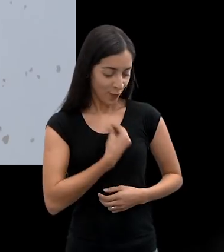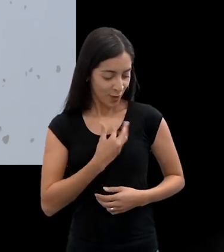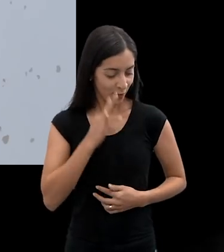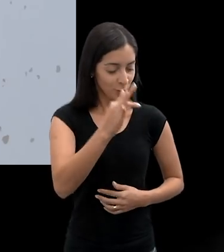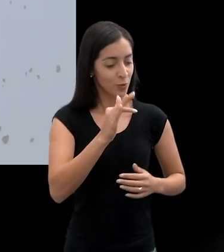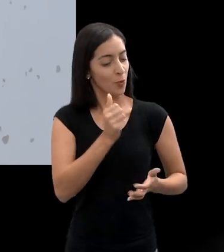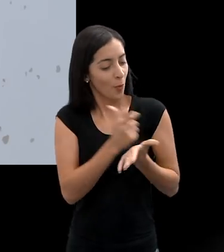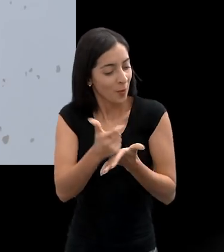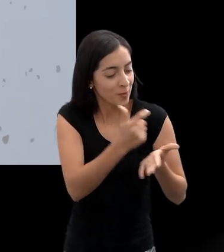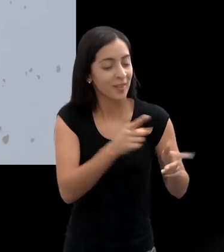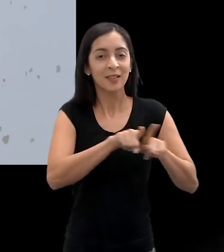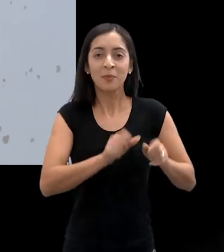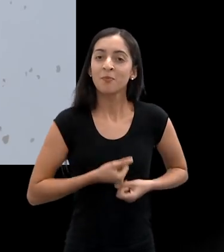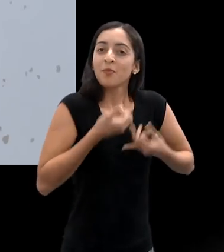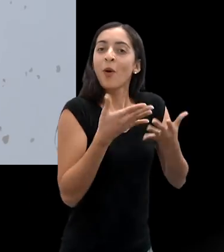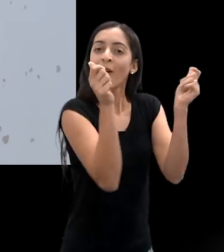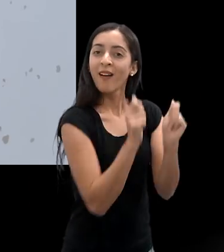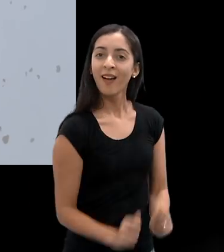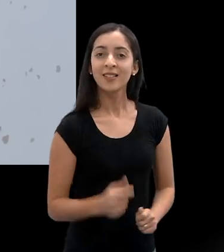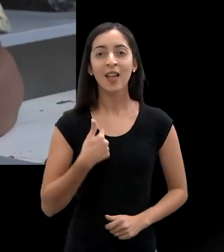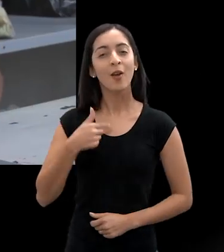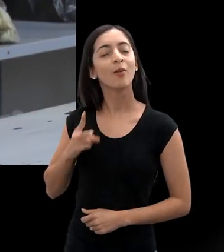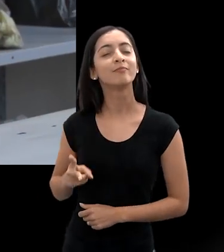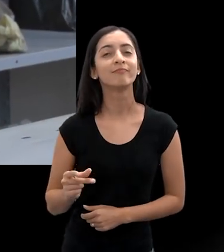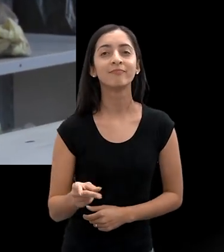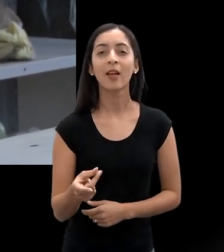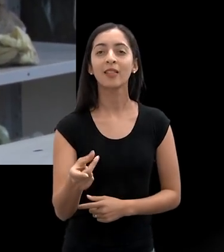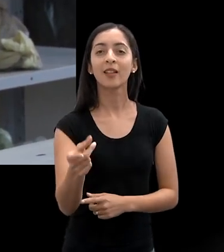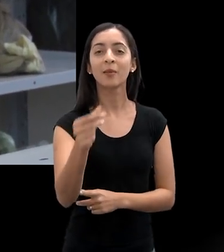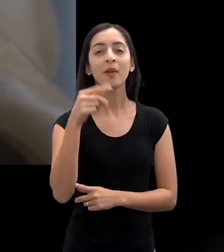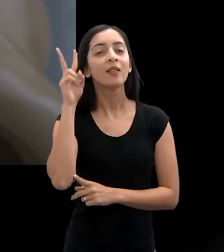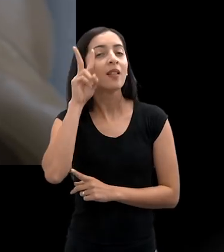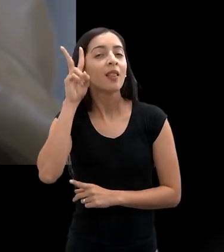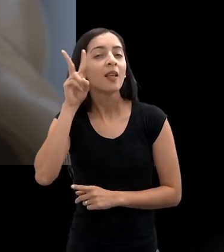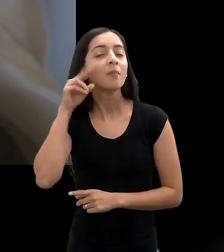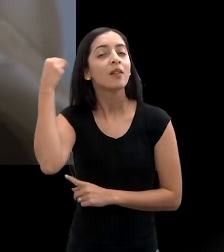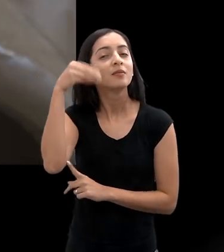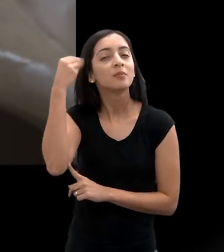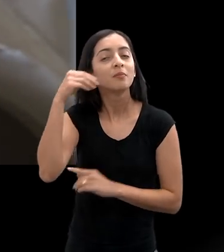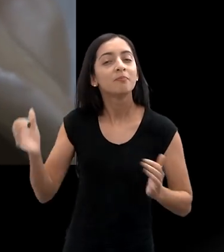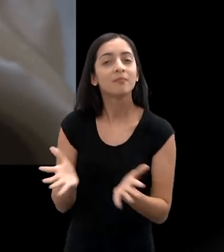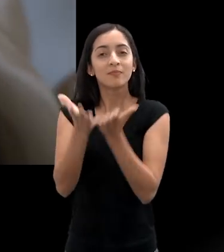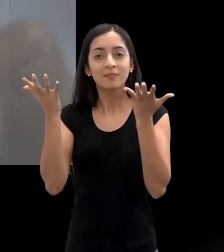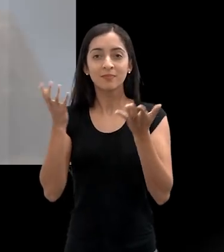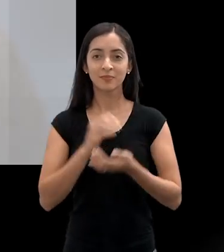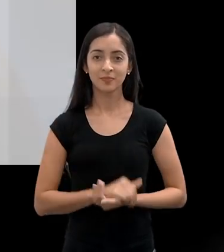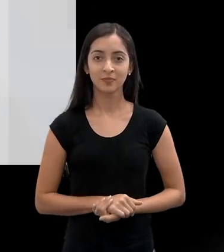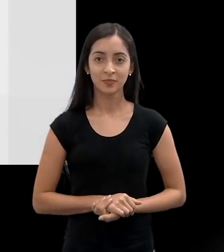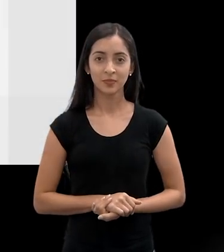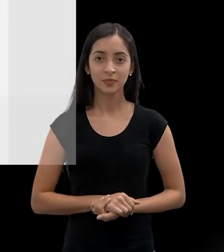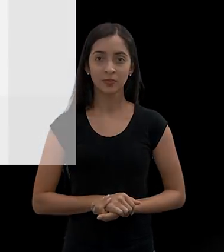Consigo me enxergar não só consumindo, mas também produzindo arte. Eu vou levar isso pro resto da minha vida. Essa experiência é maravilhosa.